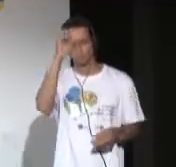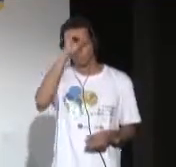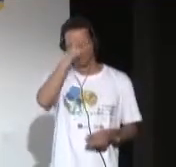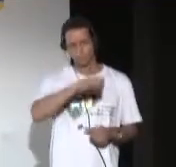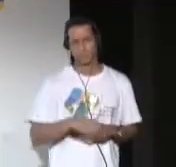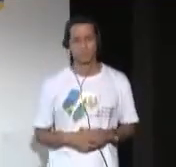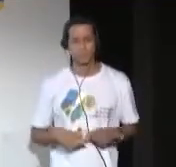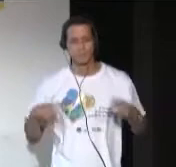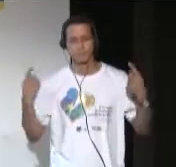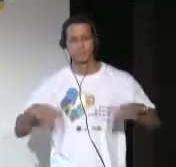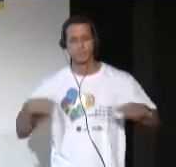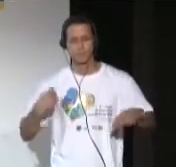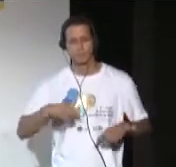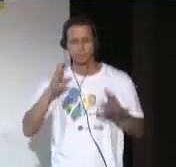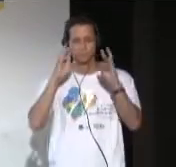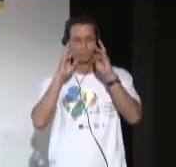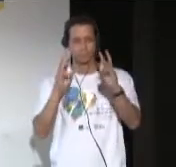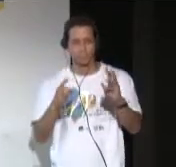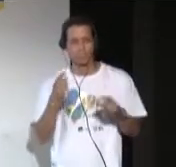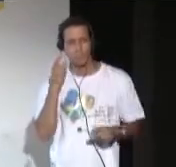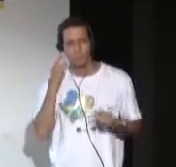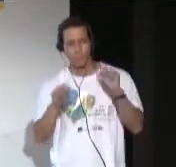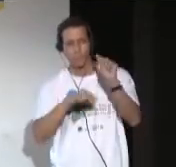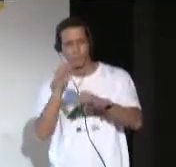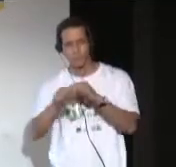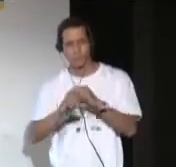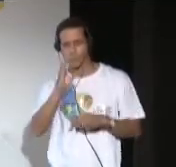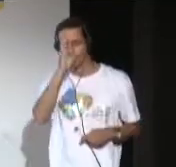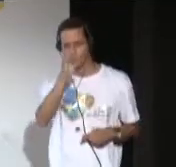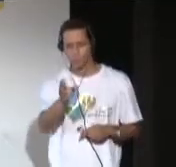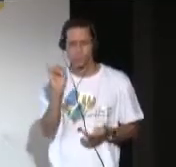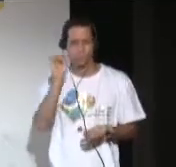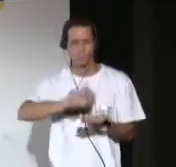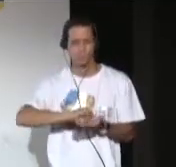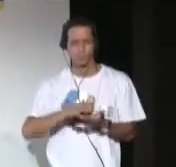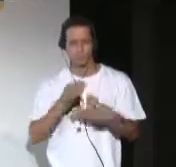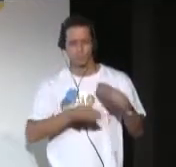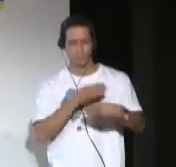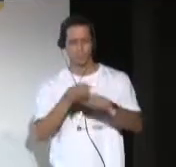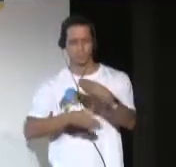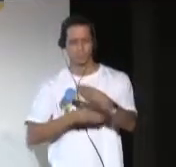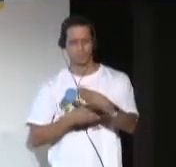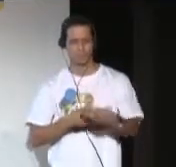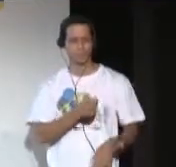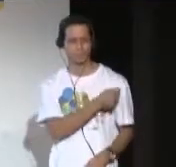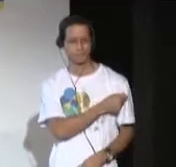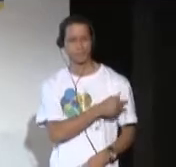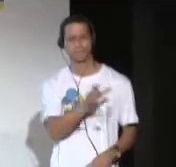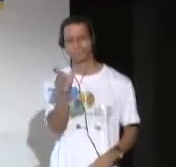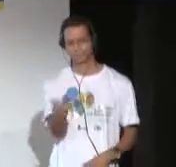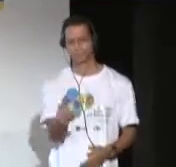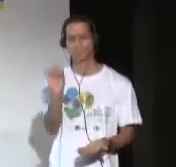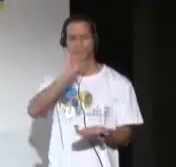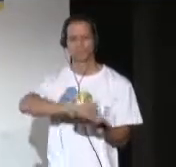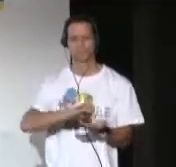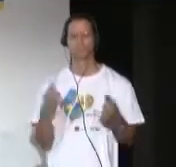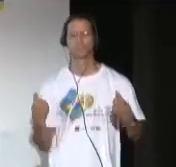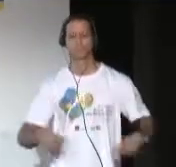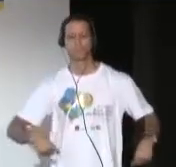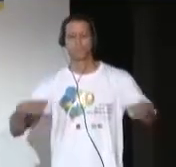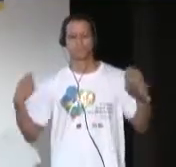Precisamos prestar atenção e ver quem é que está no cerne do processo. A criança tem que estar no meio. E aí pensar